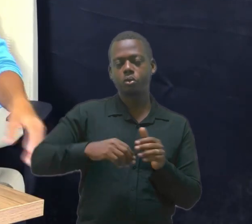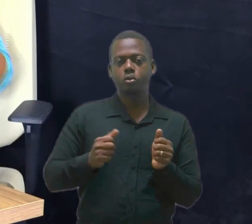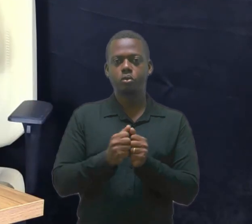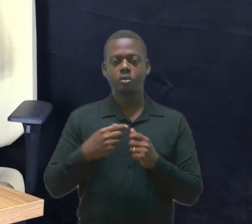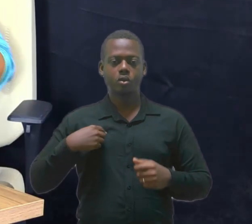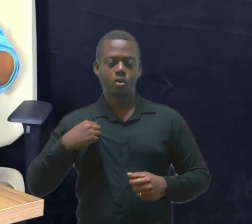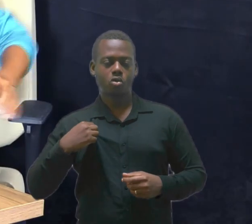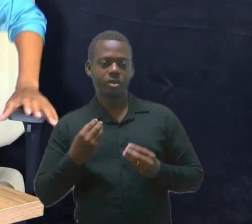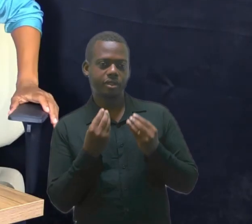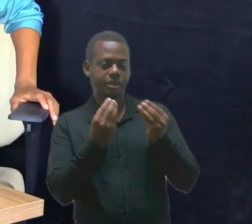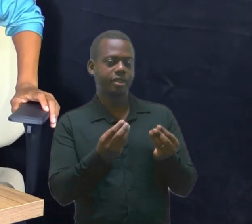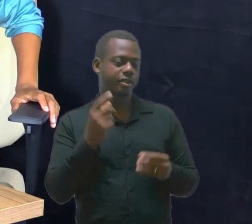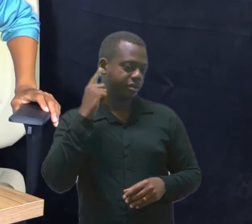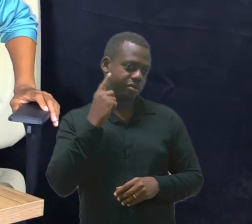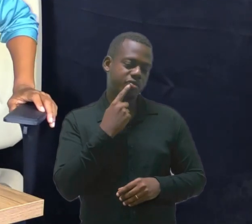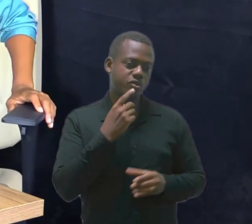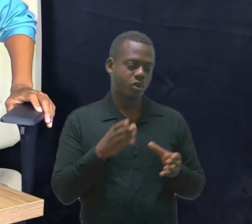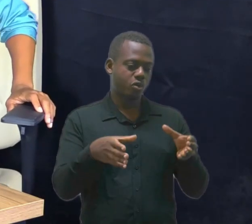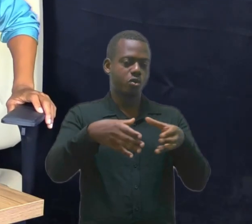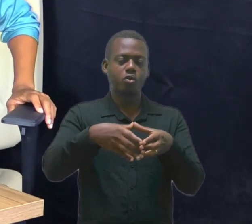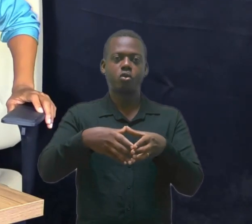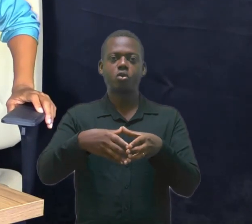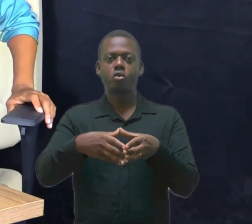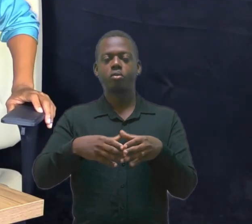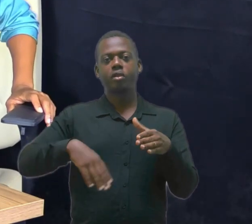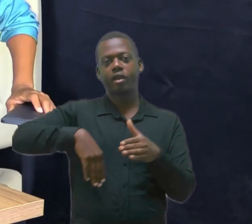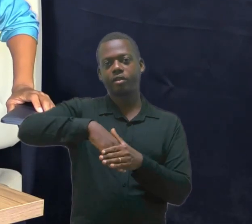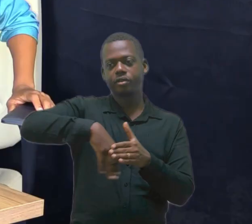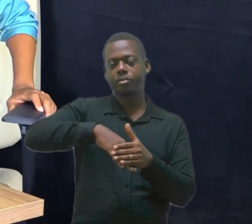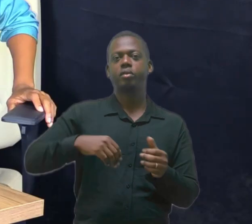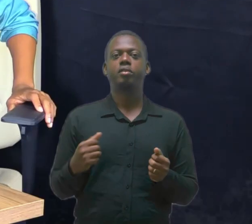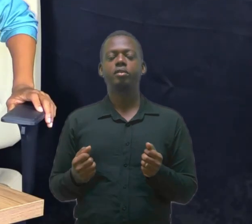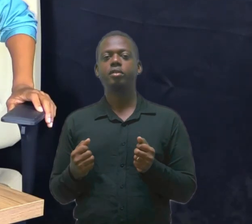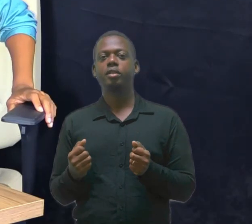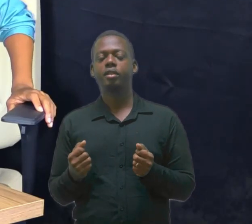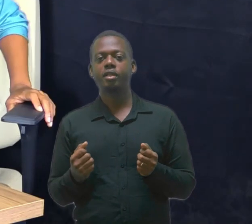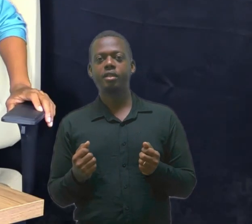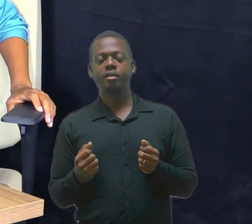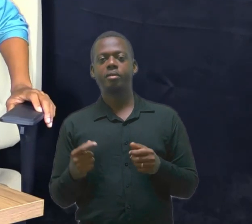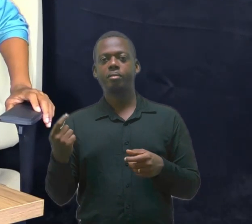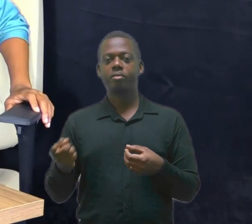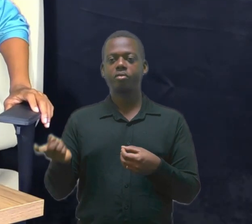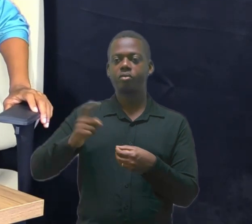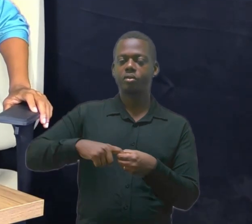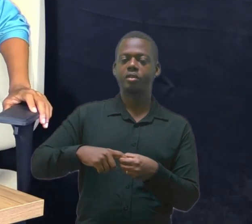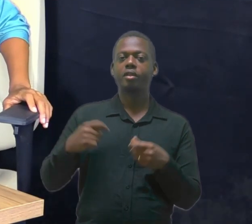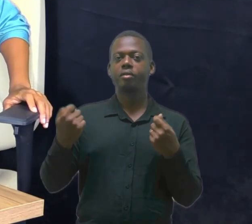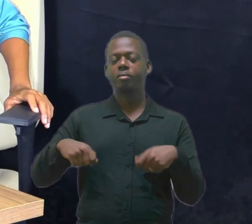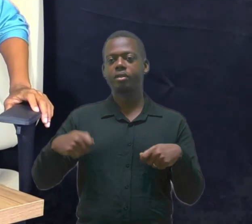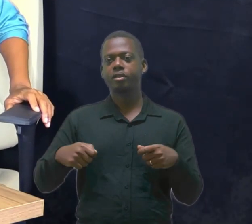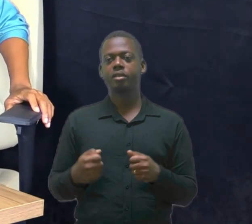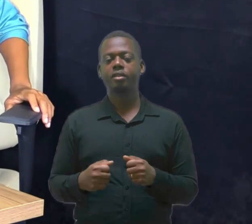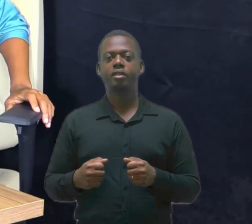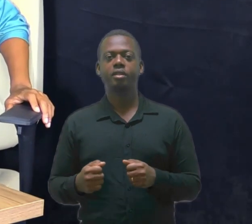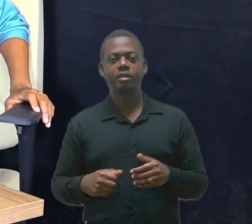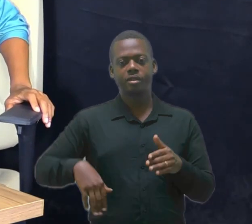deu o fardamento, deu tudo, na época. A gente tinha um grupo de surdo aqui que jogava futebol. Né? E que nós temos que trazer de volta esse time surdo